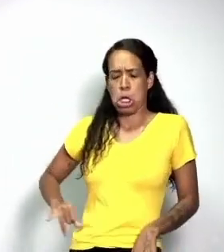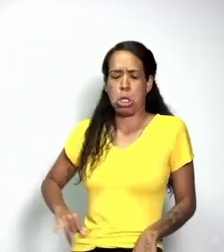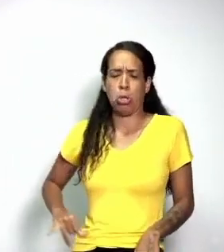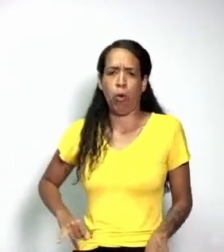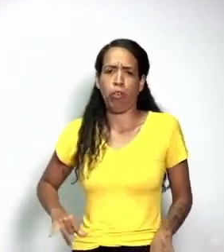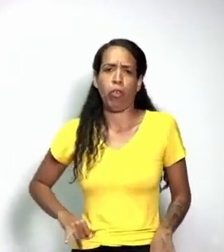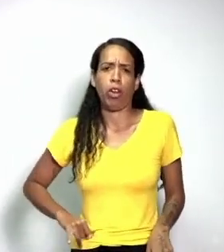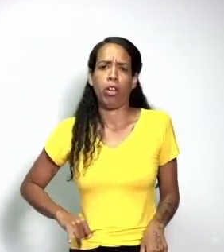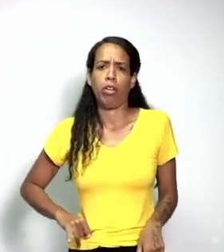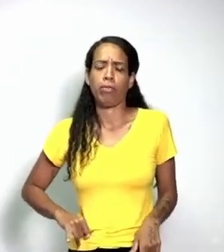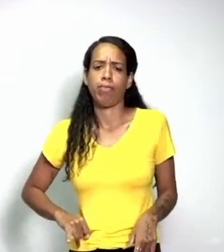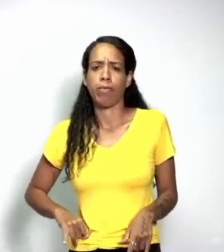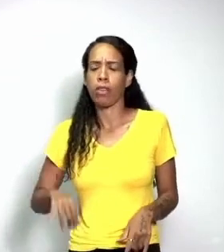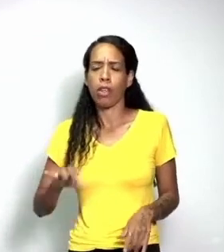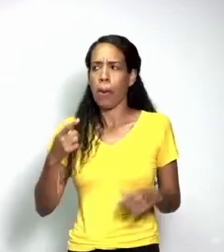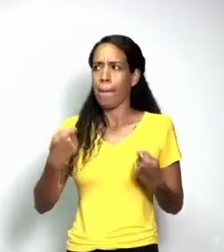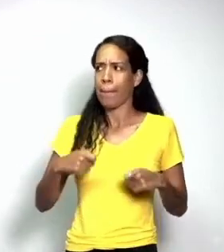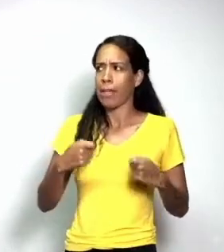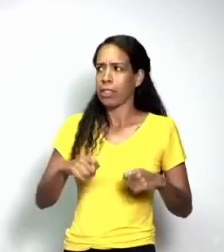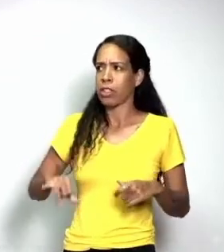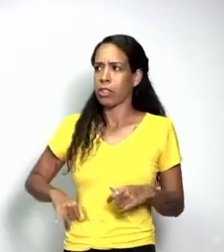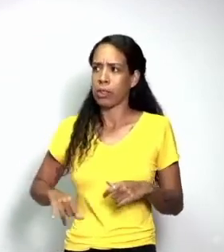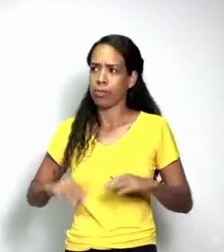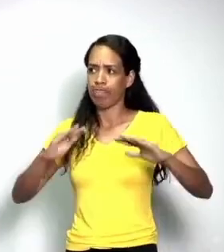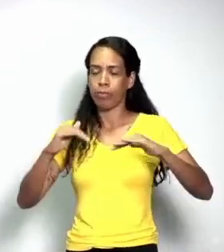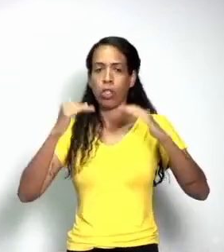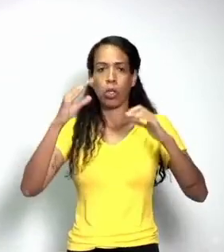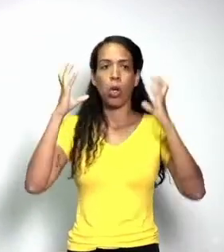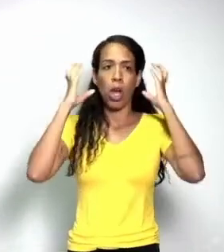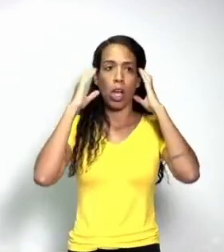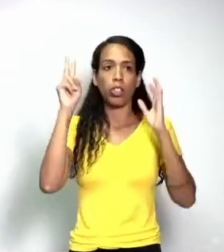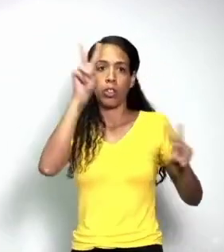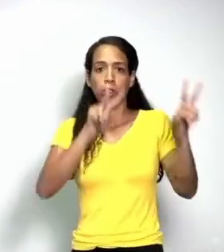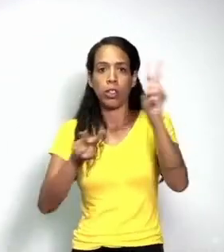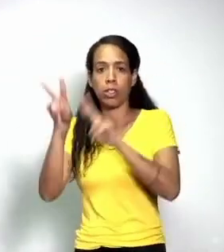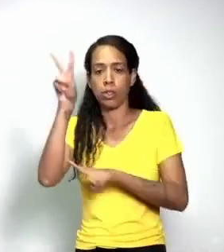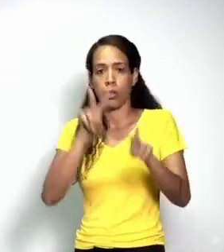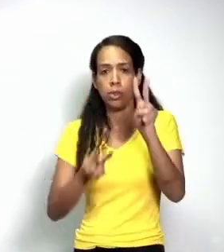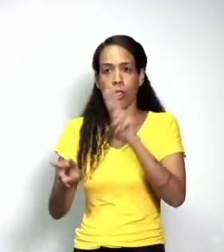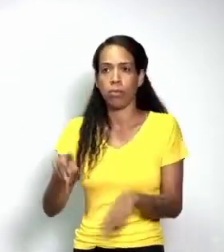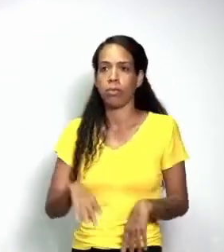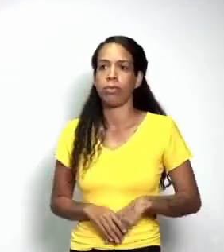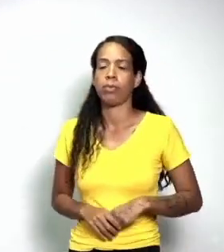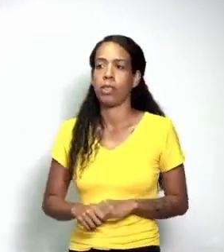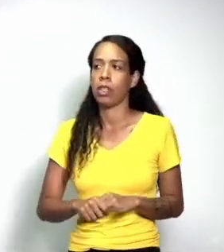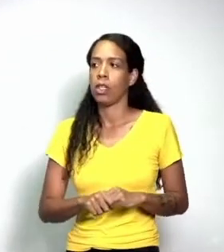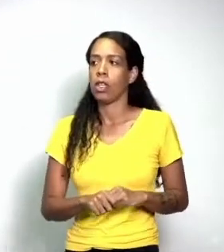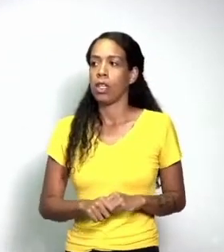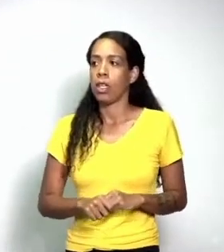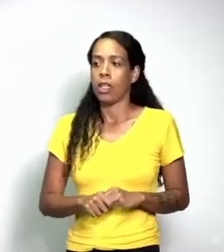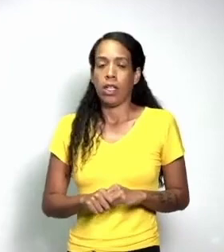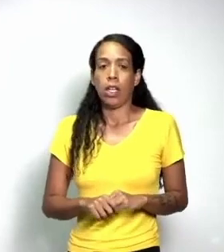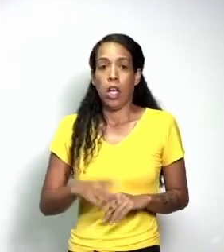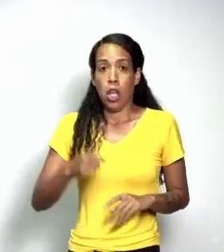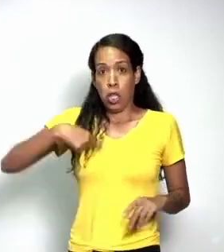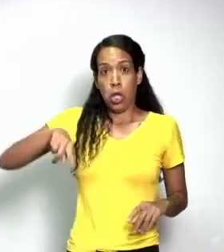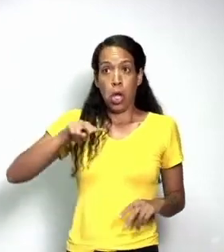né? Importante, sem sofrimento. Uma outra perspectiva no audiovisual também, né? A gente tem